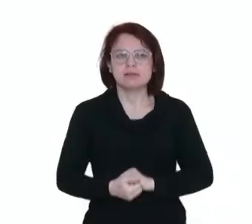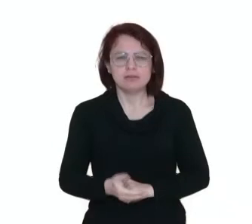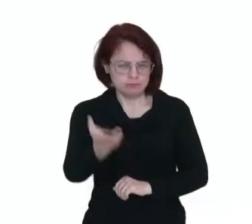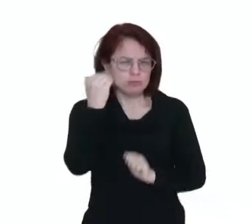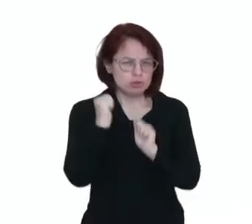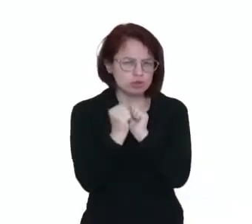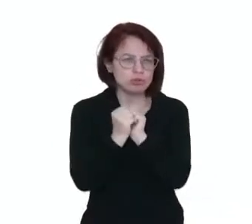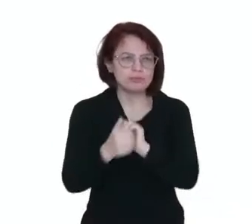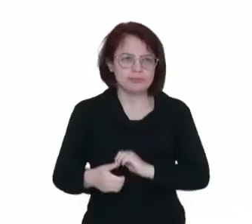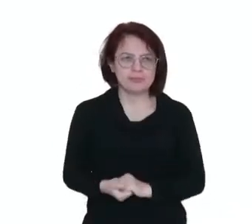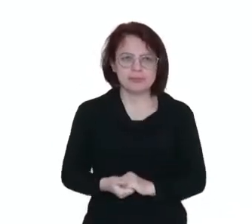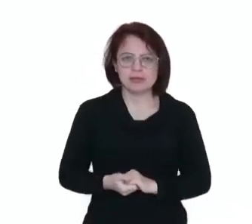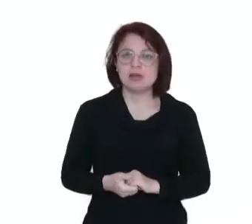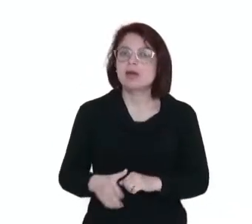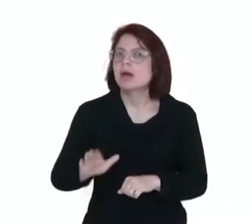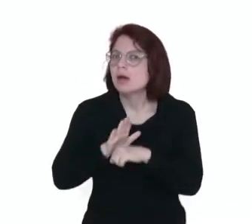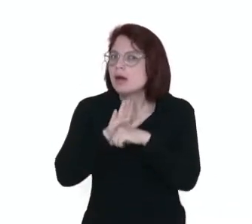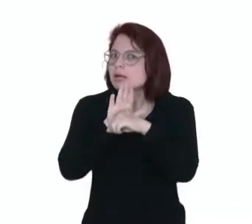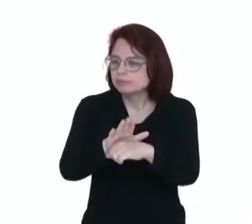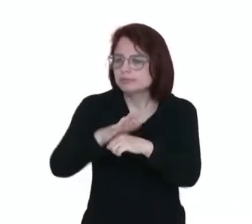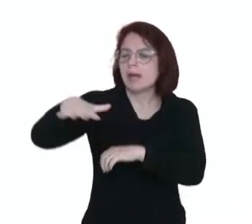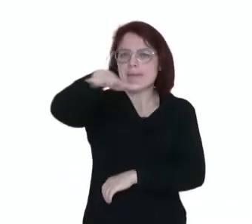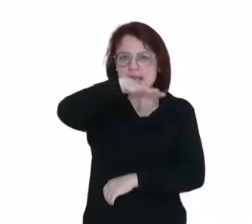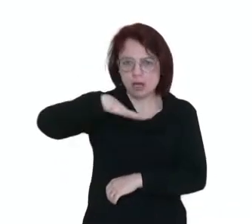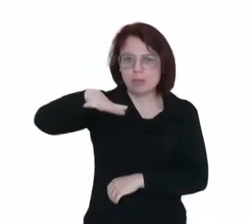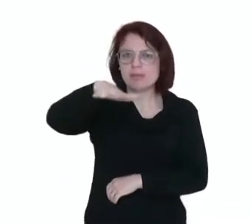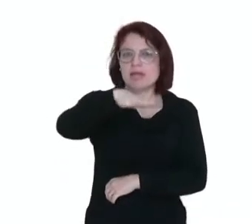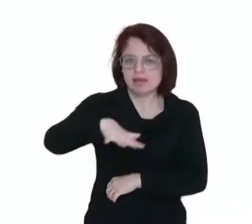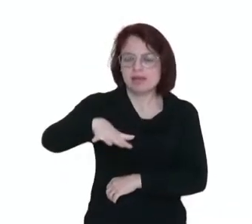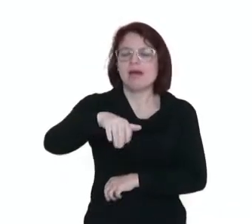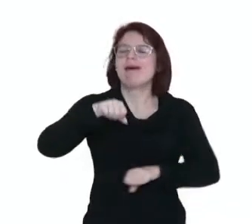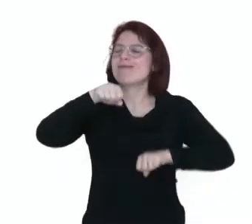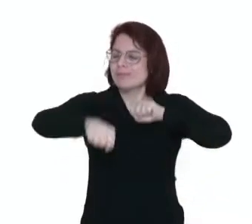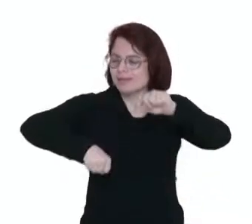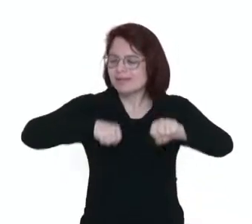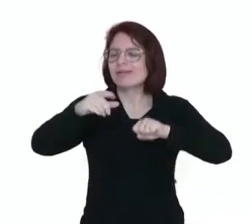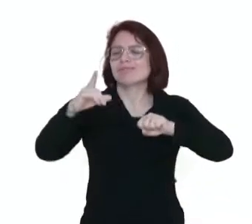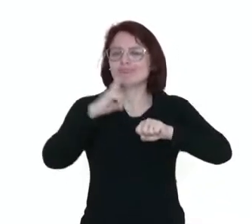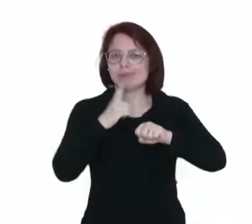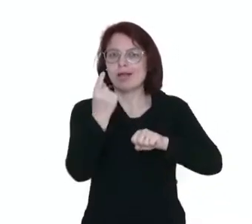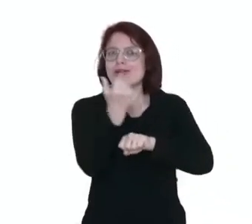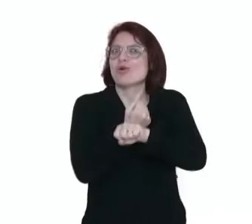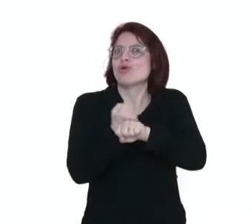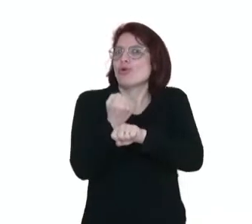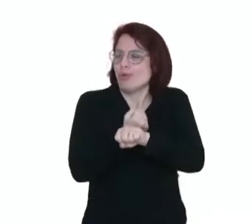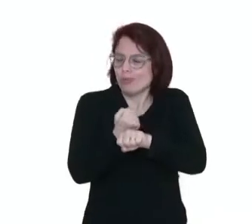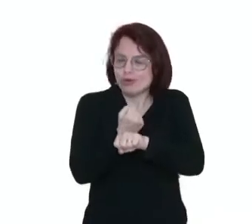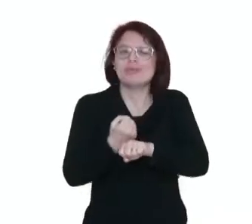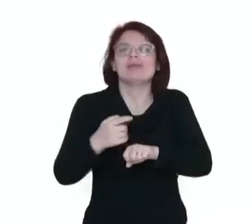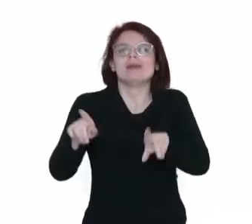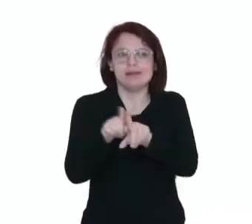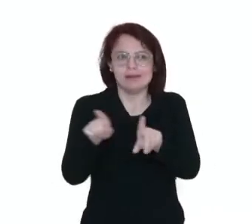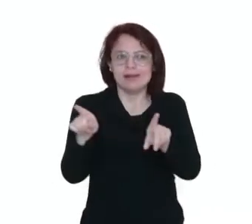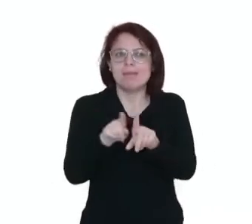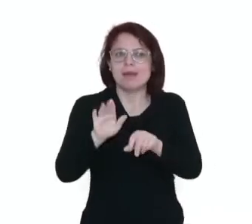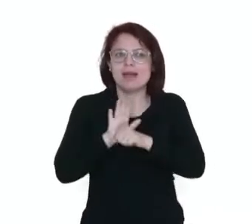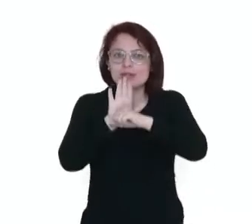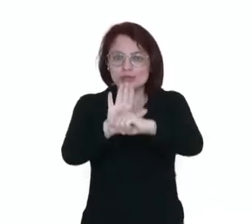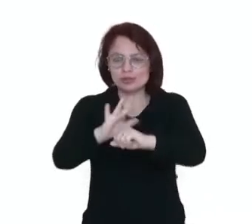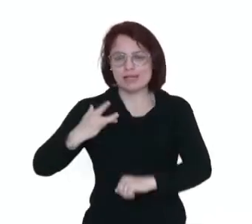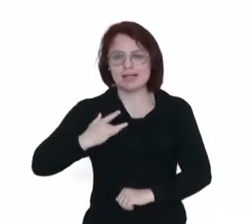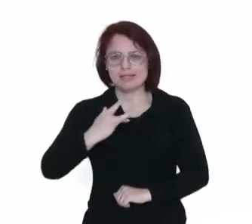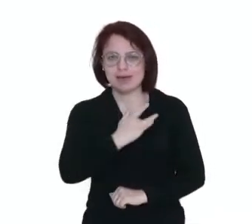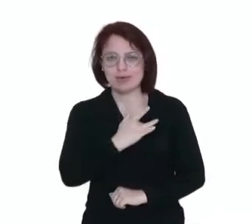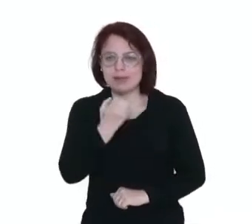lá? Além de contribuir com o meio ambiente, andar de bicicleta é econômico e também traz benefícios para a saúde